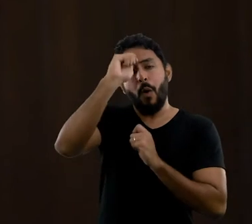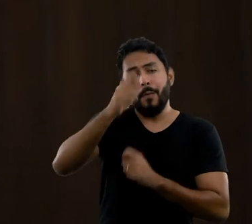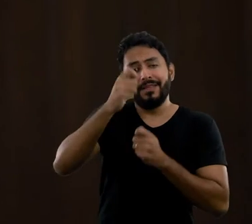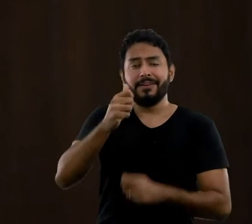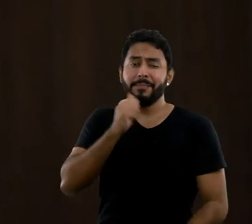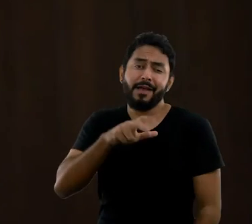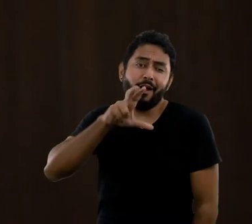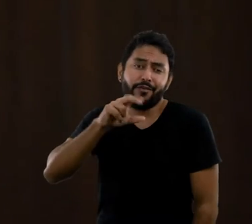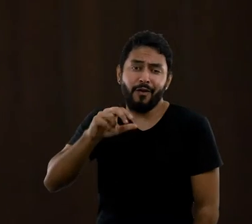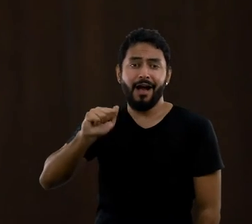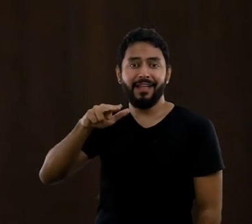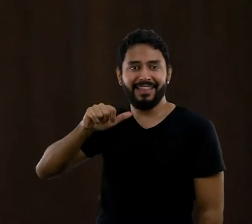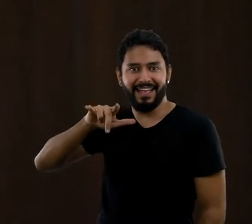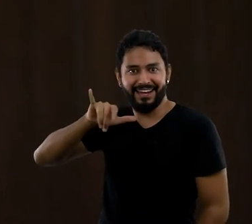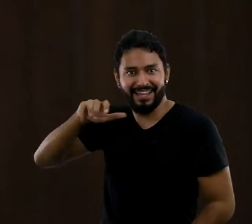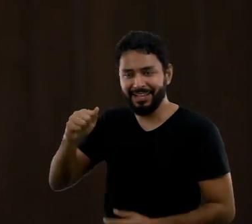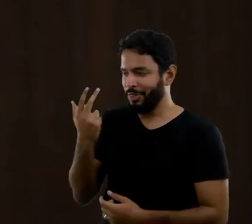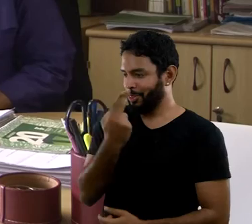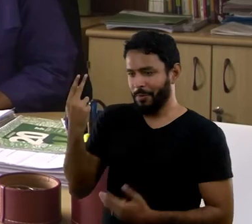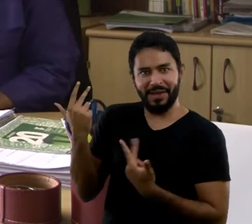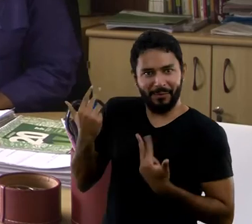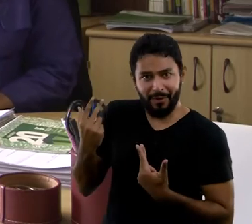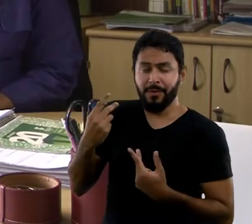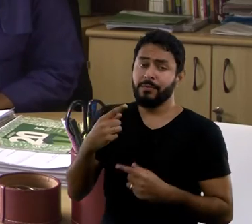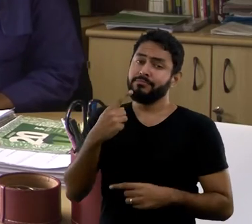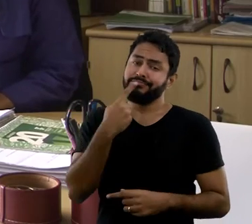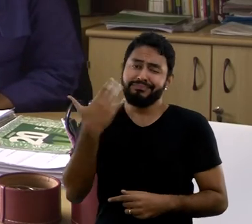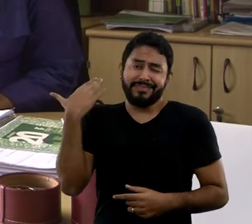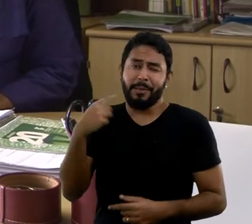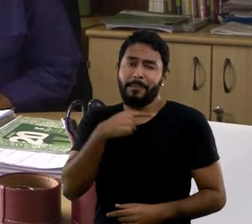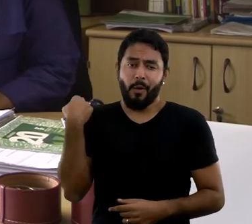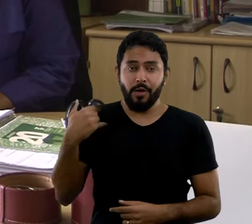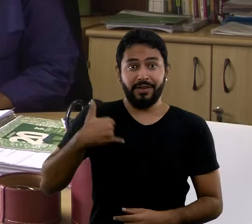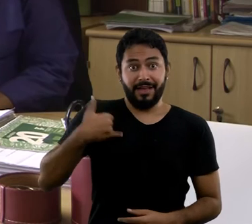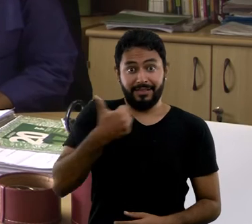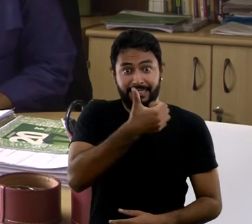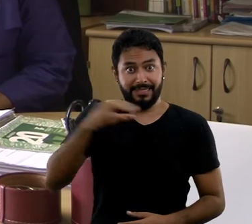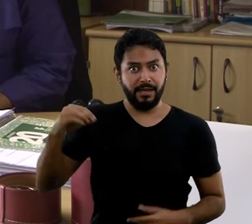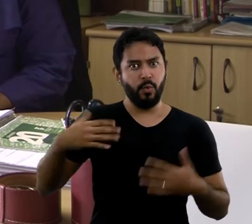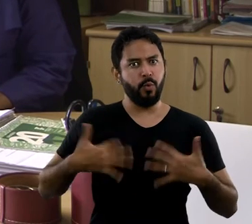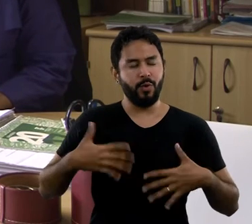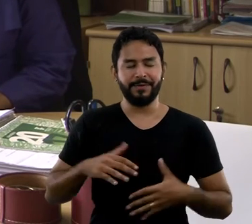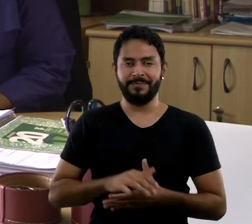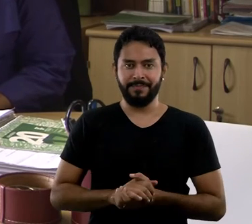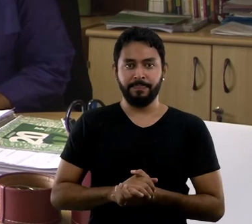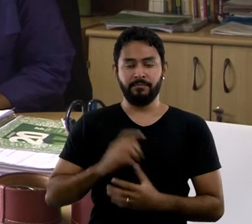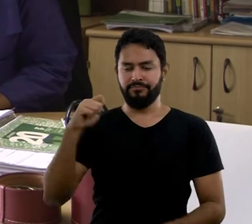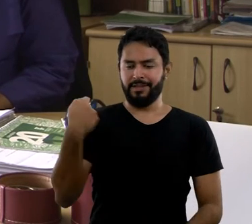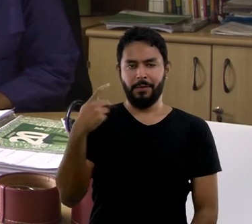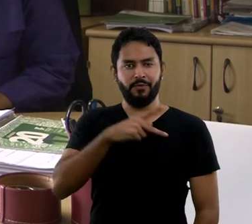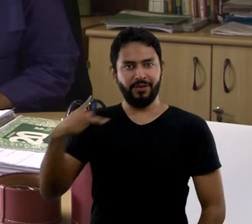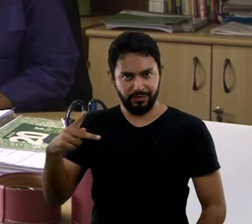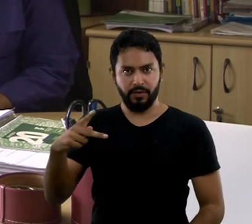que faleceu por esses dias aos 100 anos de idade. Sou professora do Instituto Federal de Pernambuco desde